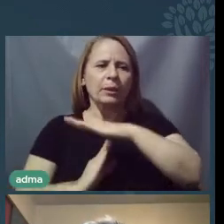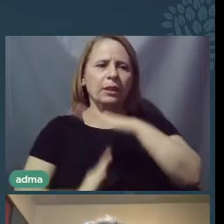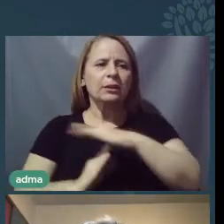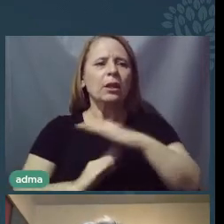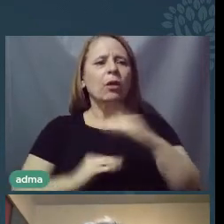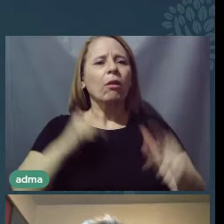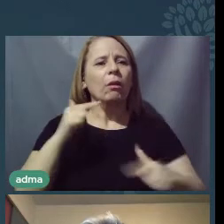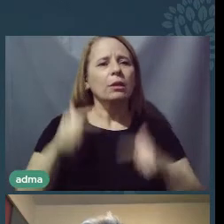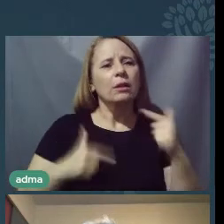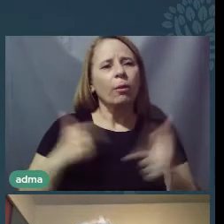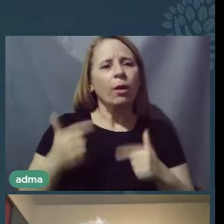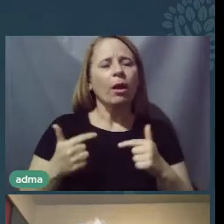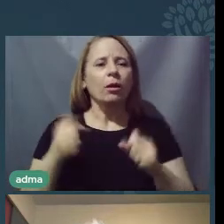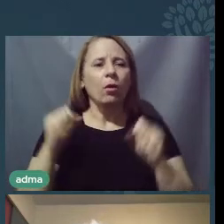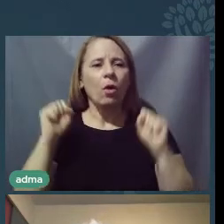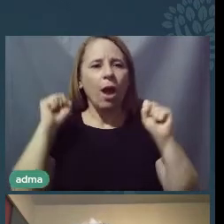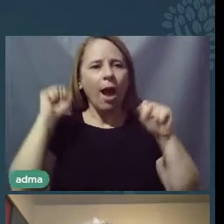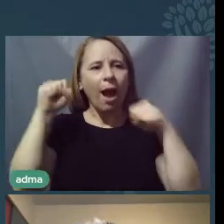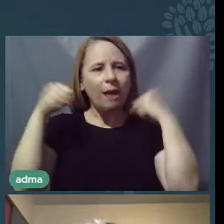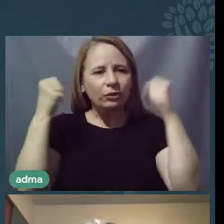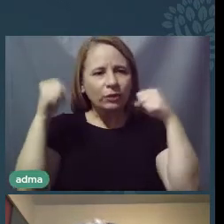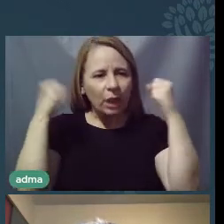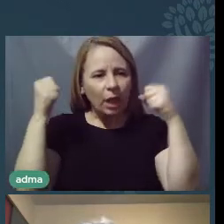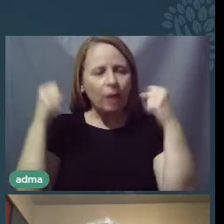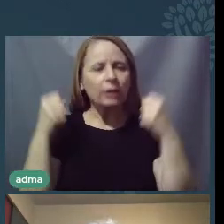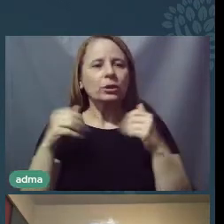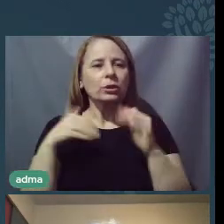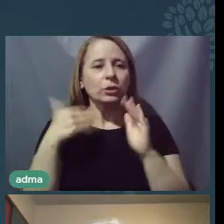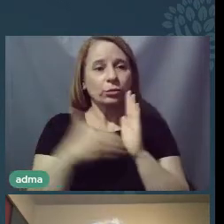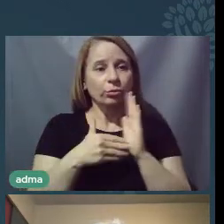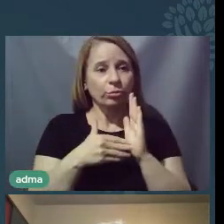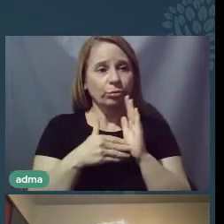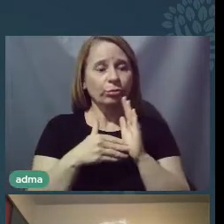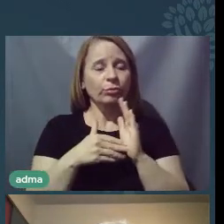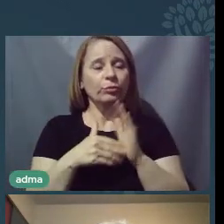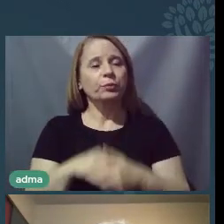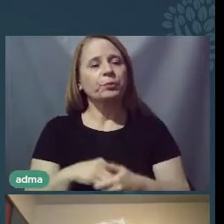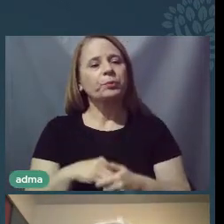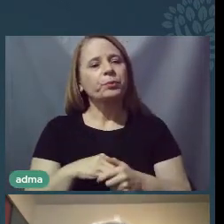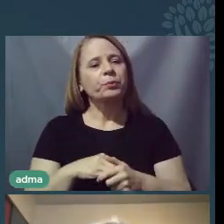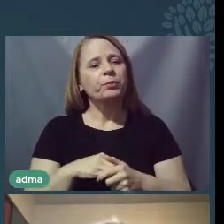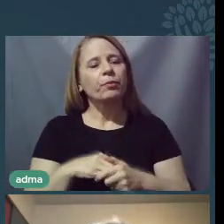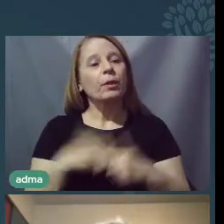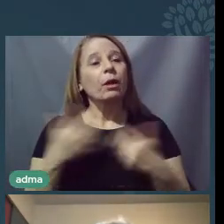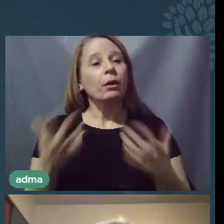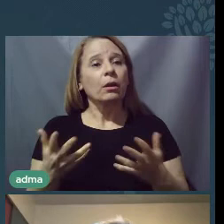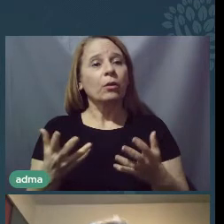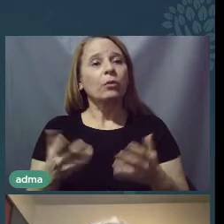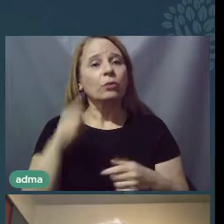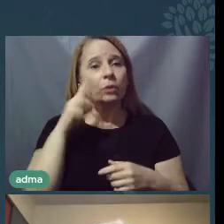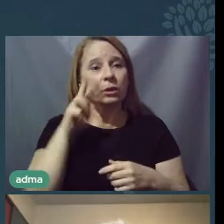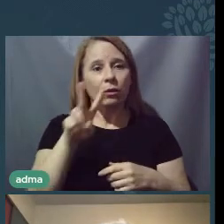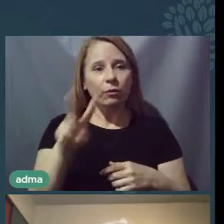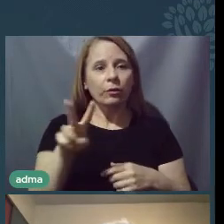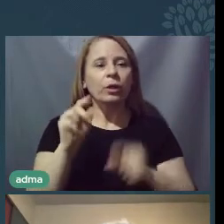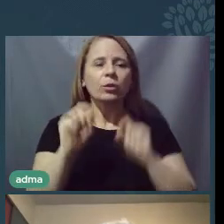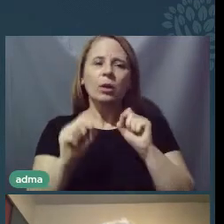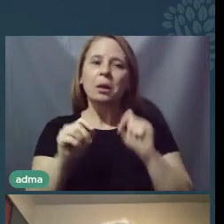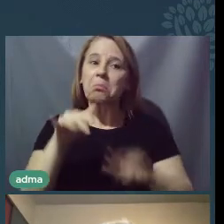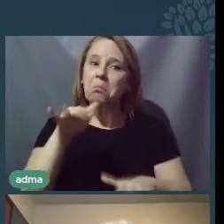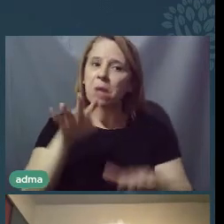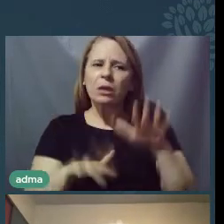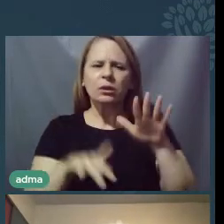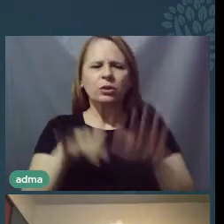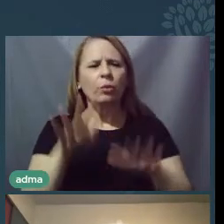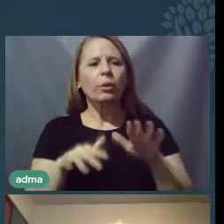atividades físicas e o VEFUM feito na espirometria. Então, vocês estão vendo aproximadamente